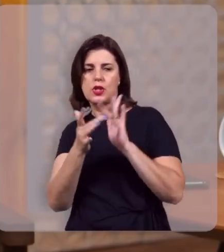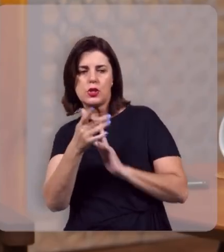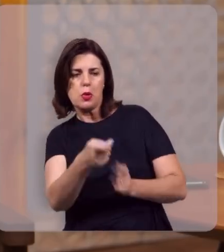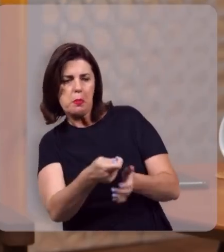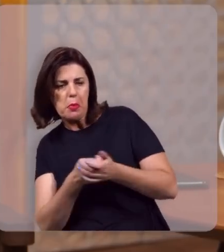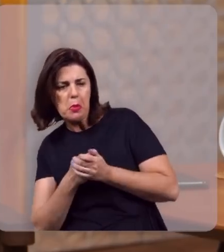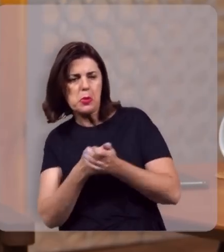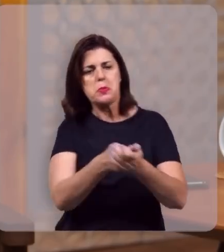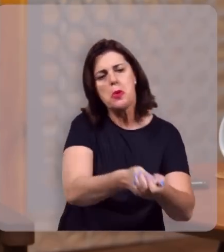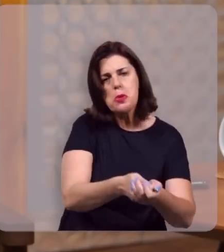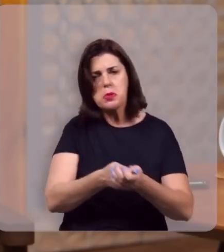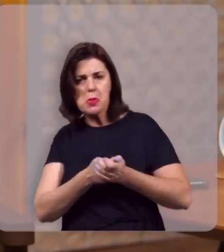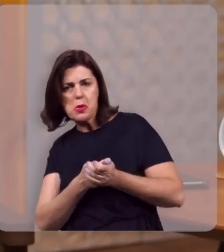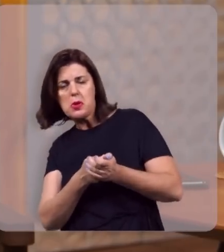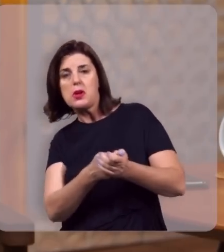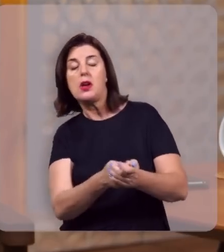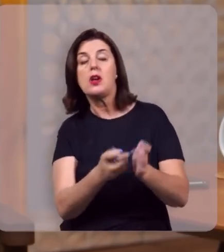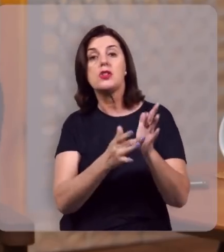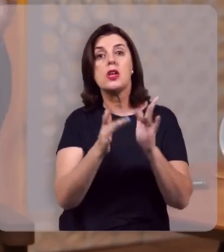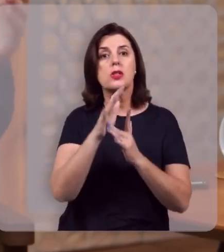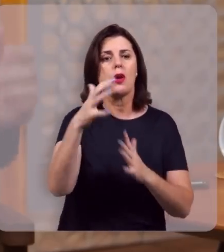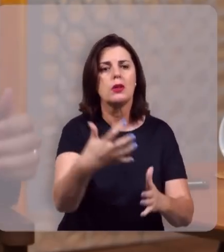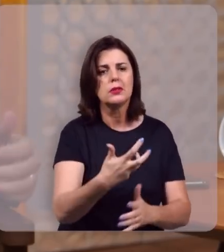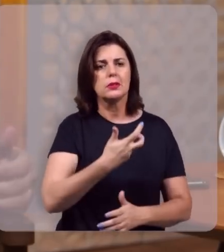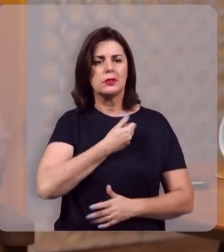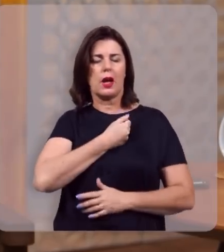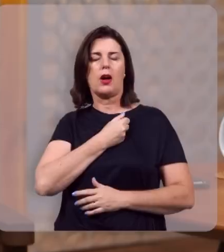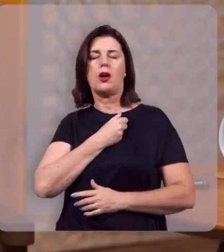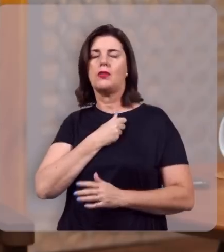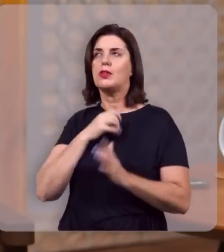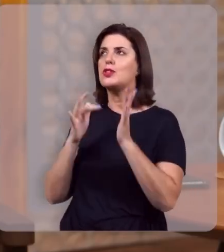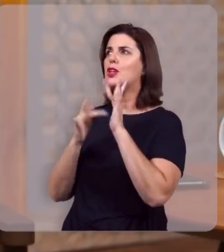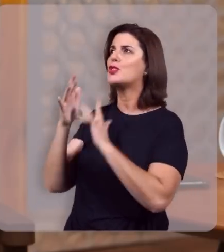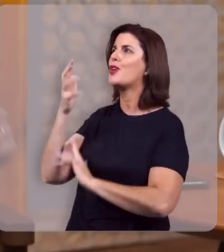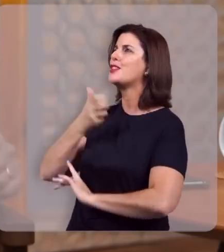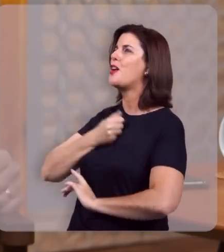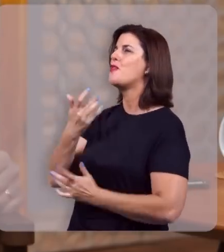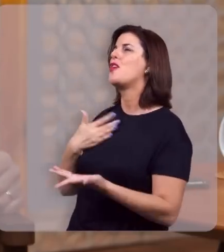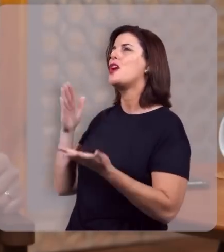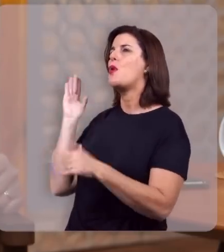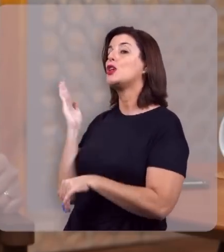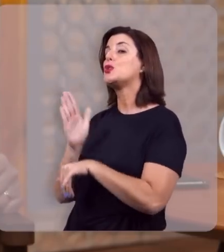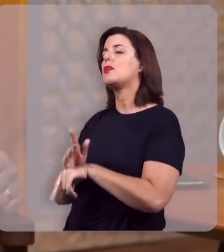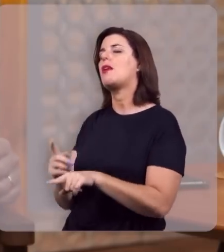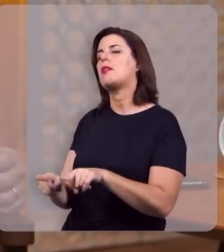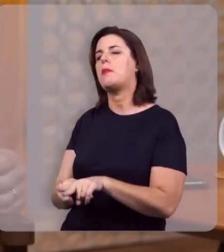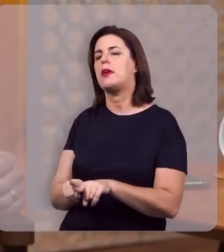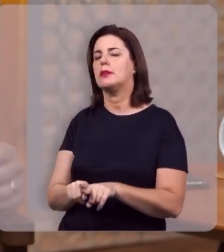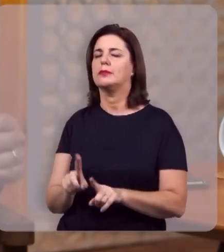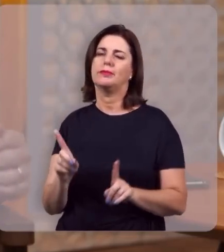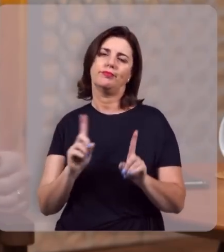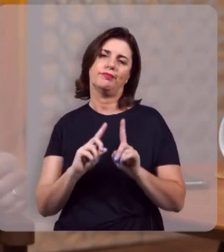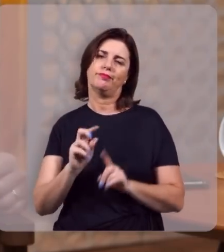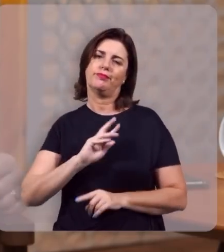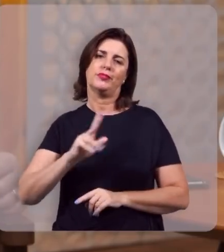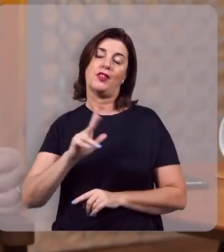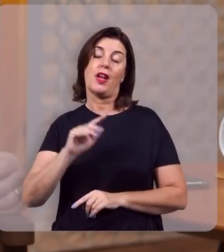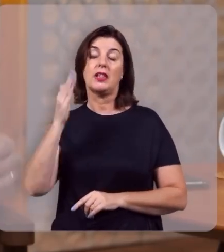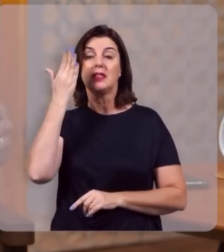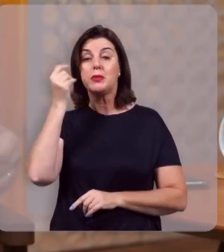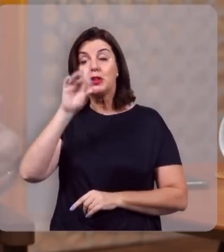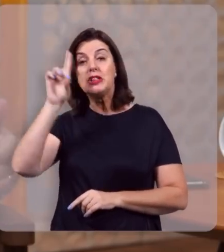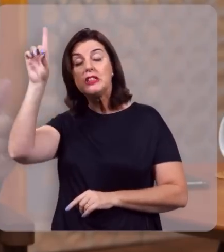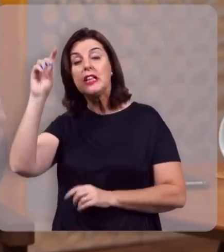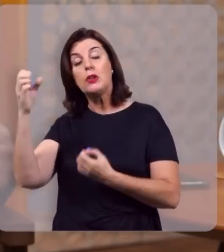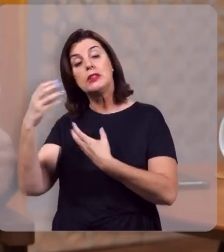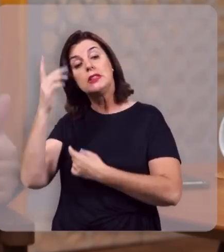lado, a gente puxa do outro, ele então nos resgata e nós dizemos, Jesus nos salvou e eu ajudei bastante. Mas não é isso que a sabedoria de Deus nos ensina.